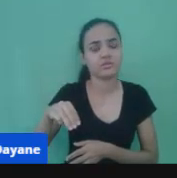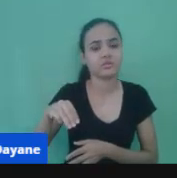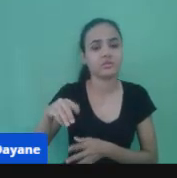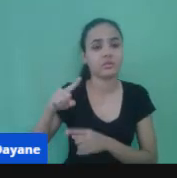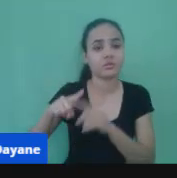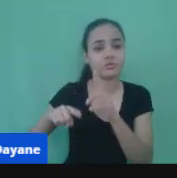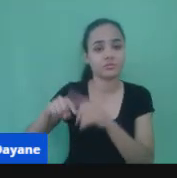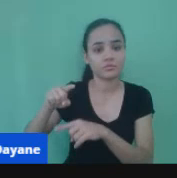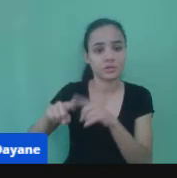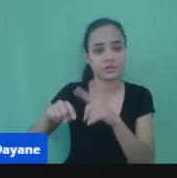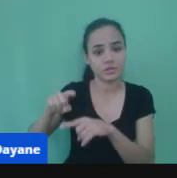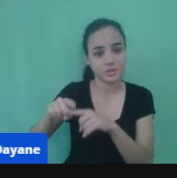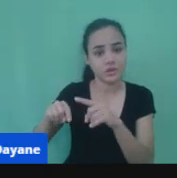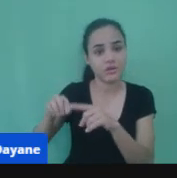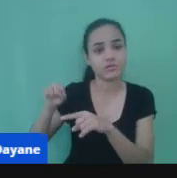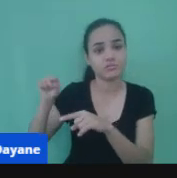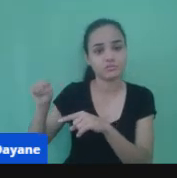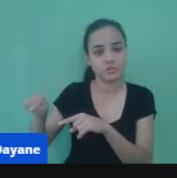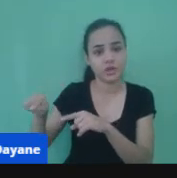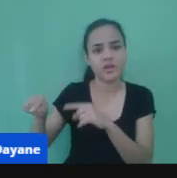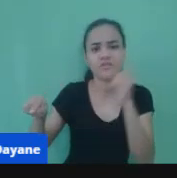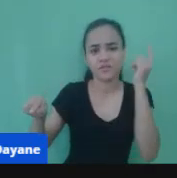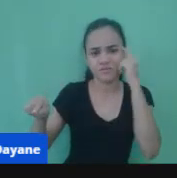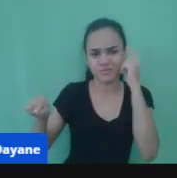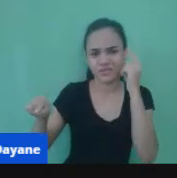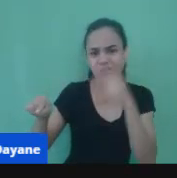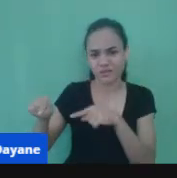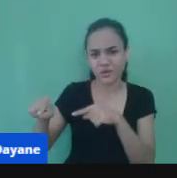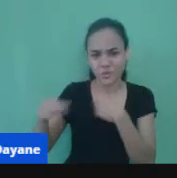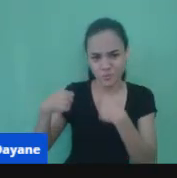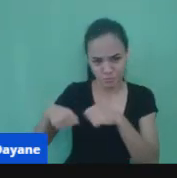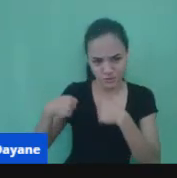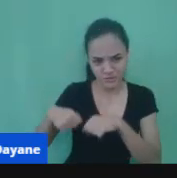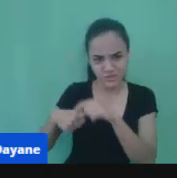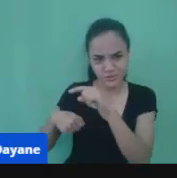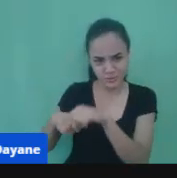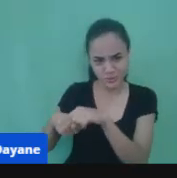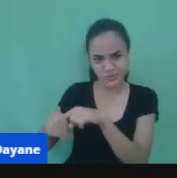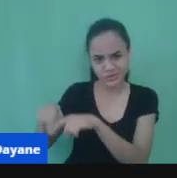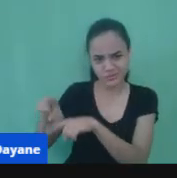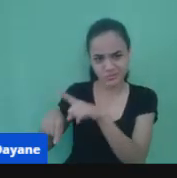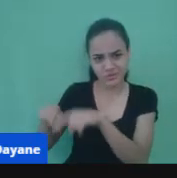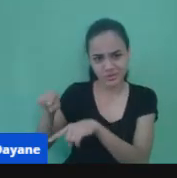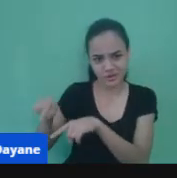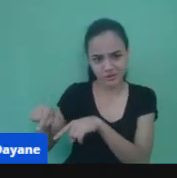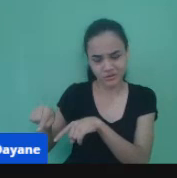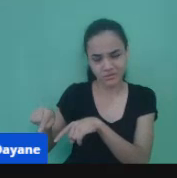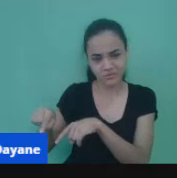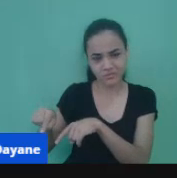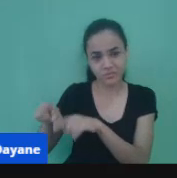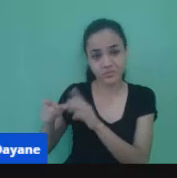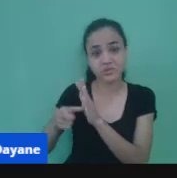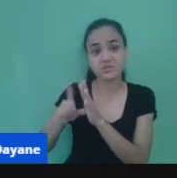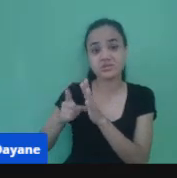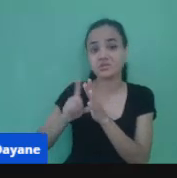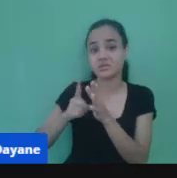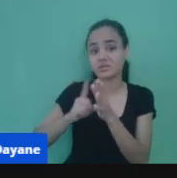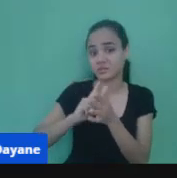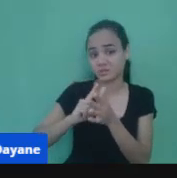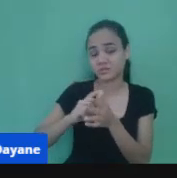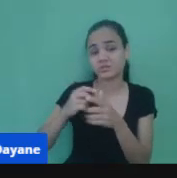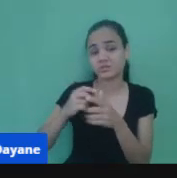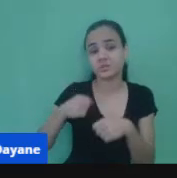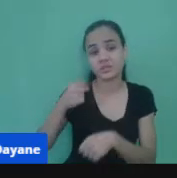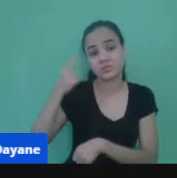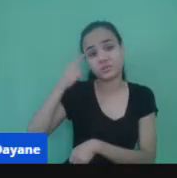Então, antes de repensar, de focar uma reciclagem, é focar se você realmente precisa daquele produto,